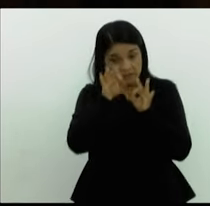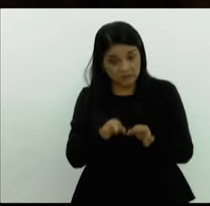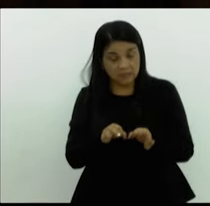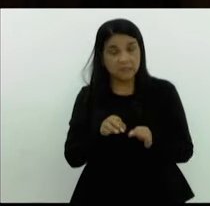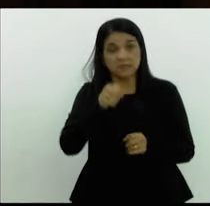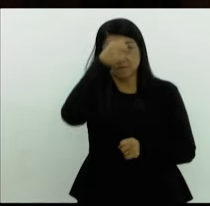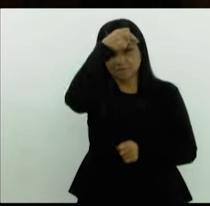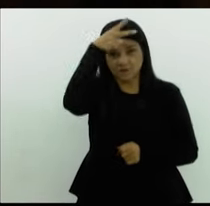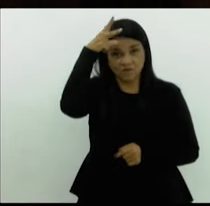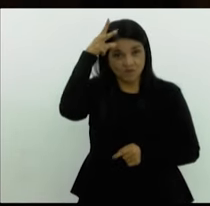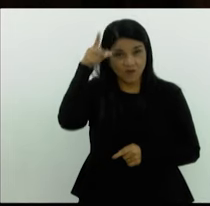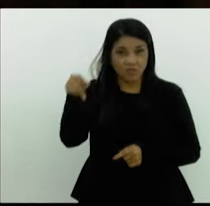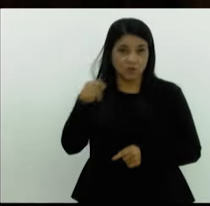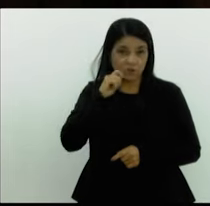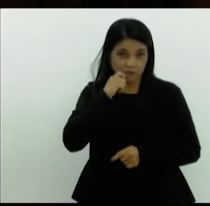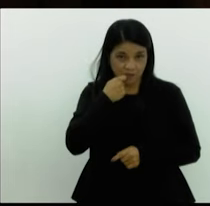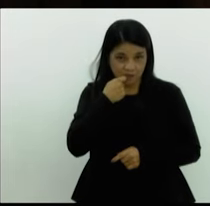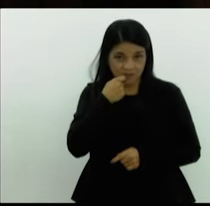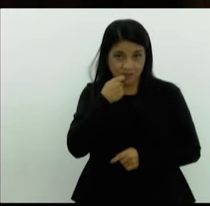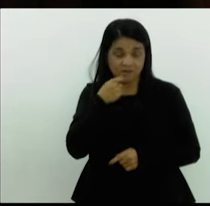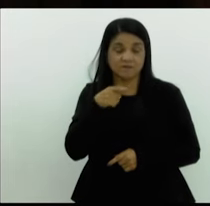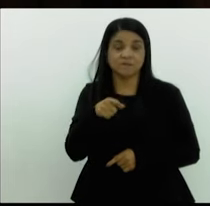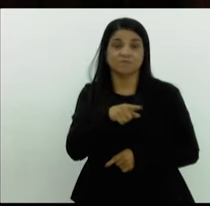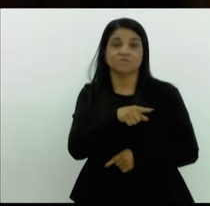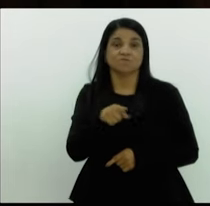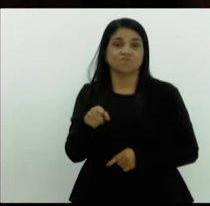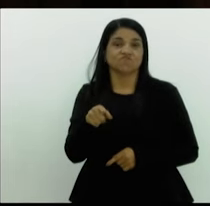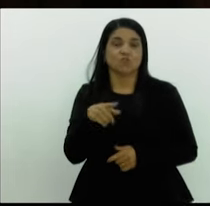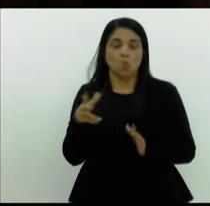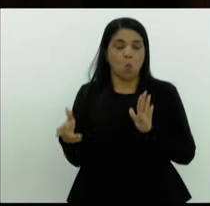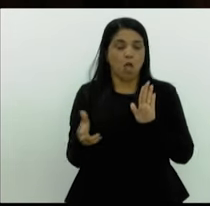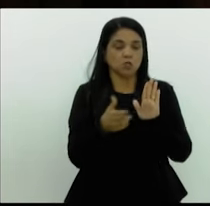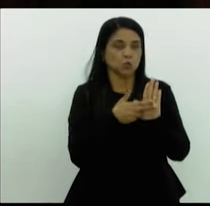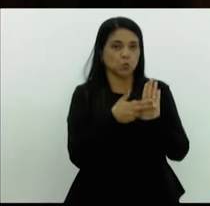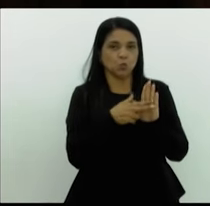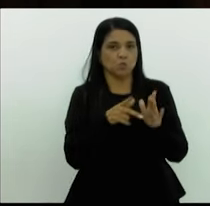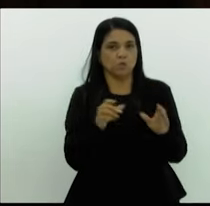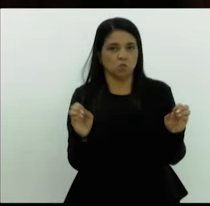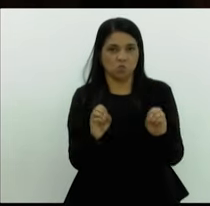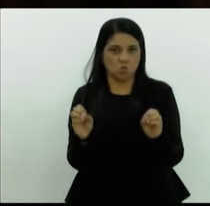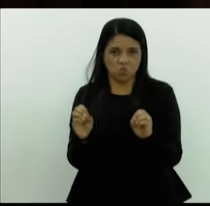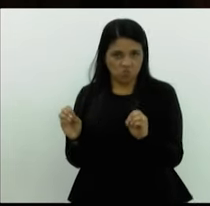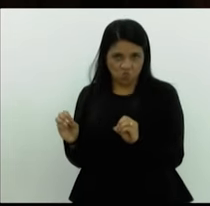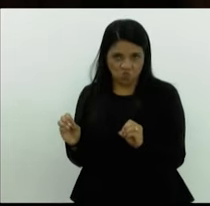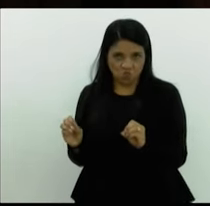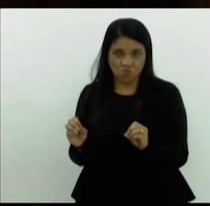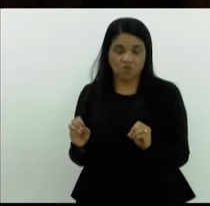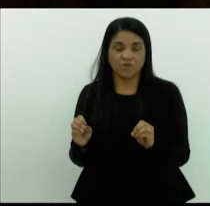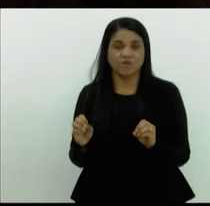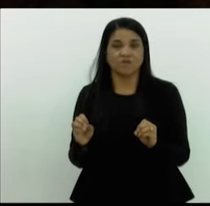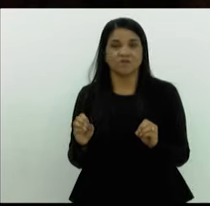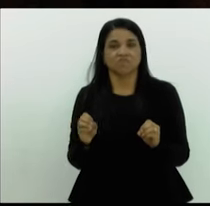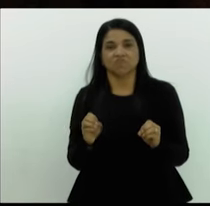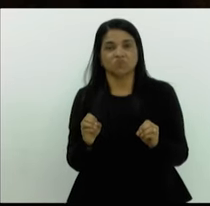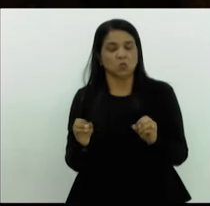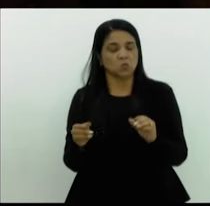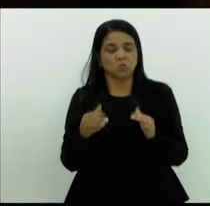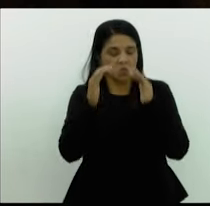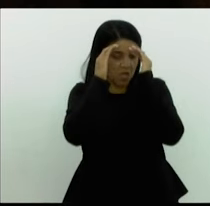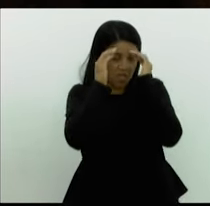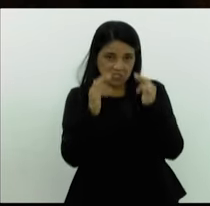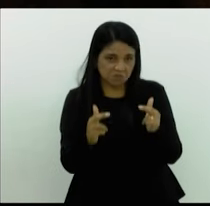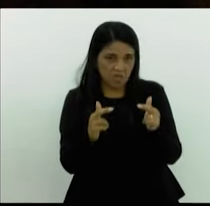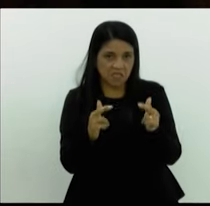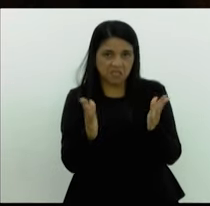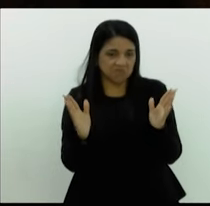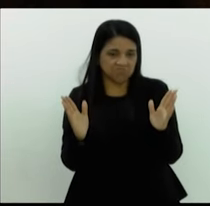não tem coragem de assumir os seus verdadeiros planos, nem outras coisas, porque ele não respeita nem a si próprio,